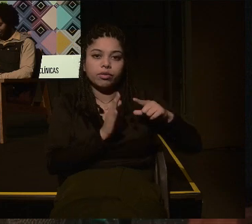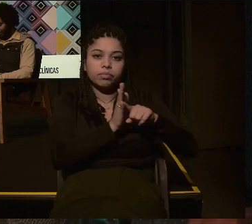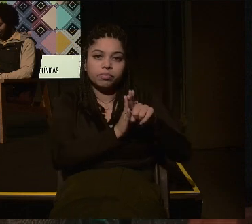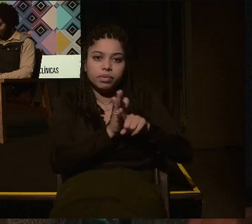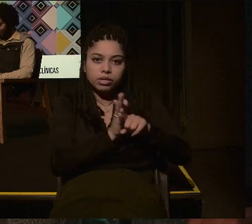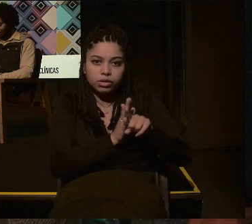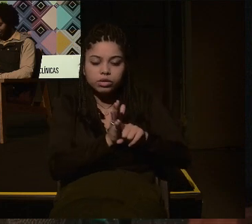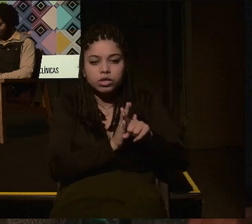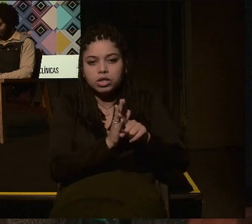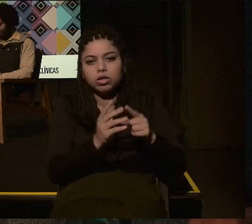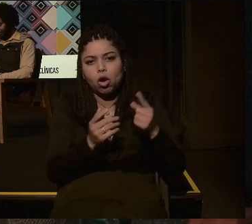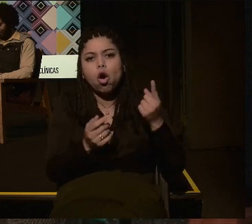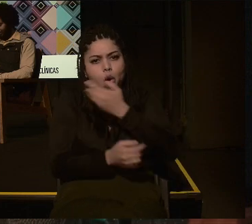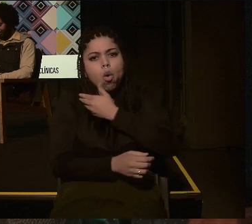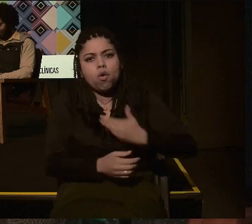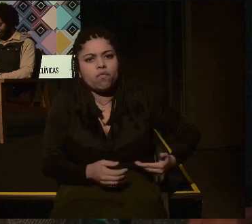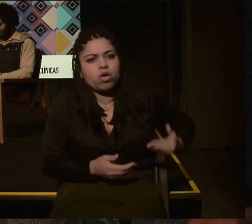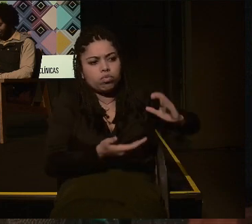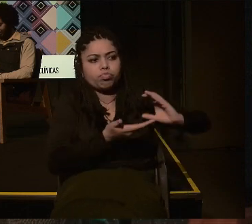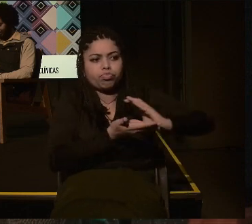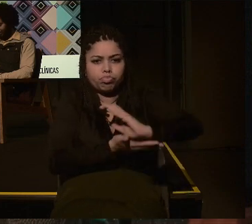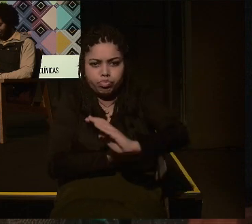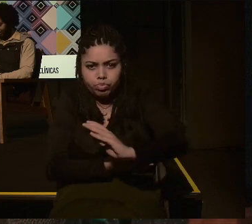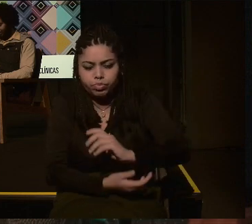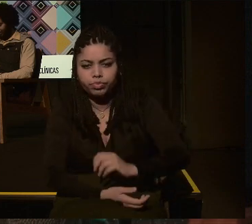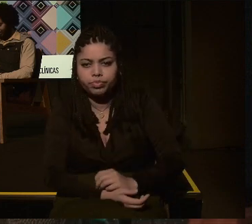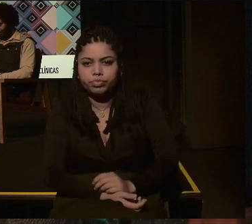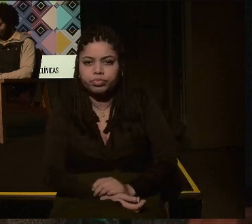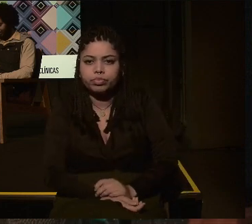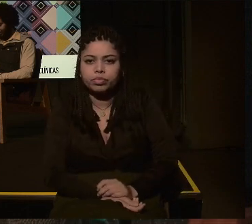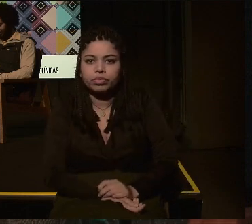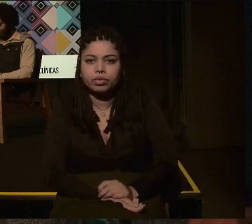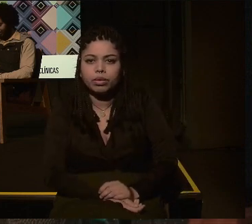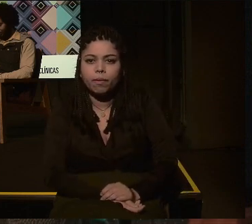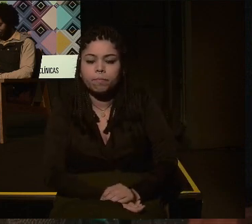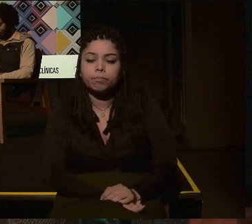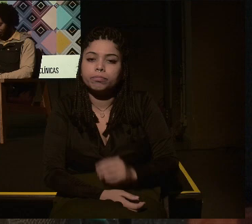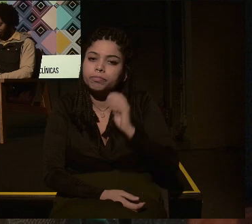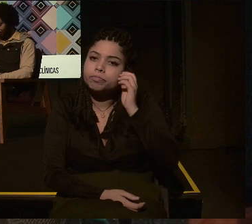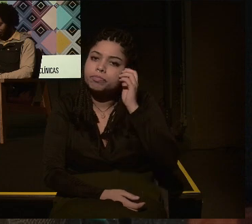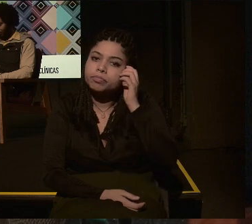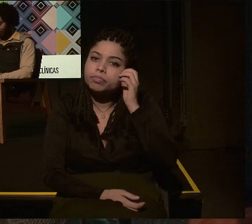com financiamento público. E uma pesquisa